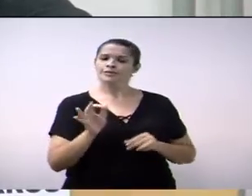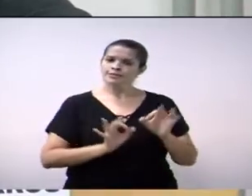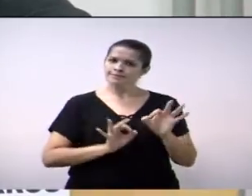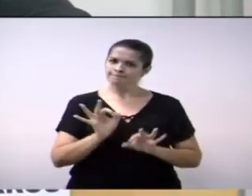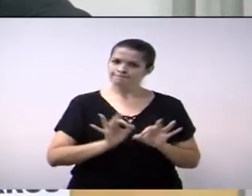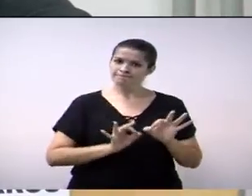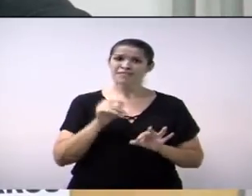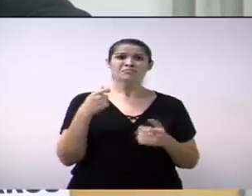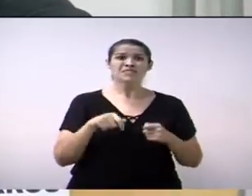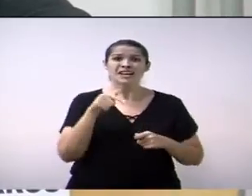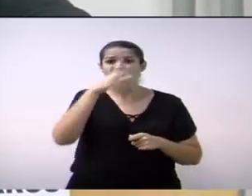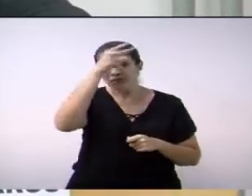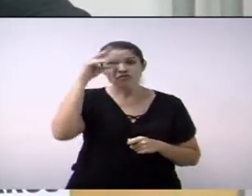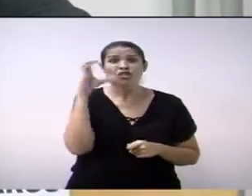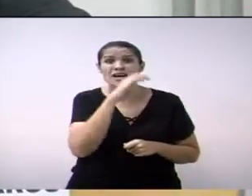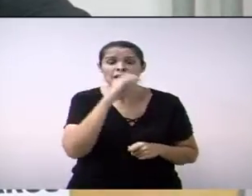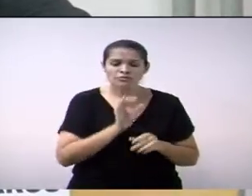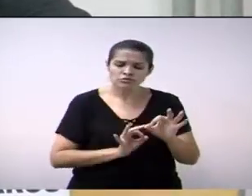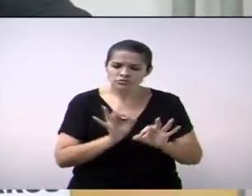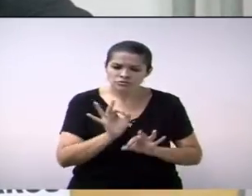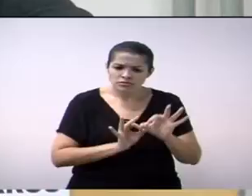a casa aqui para que nós possamos receber mais